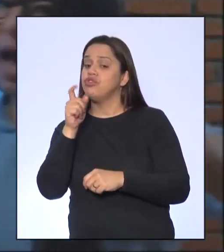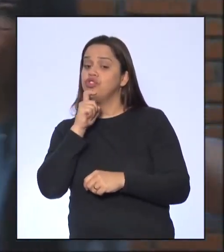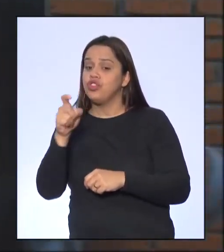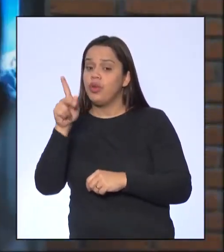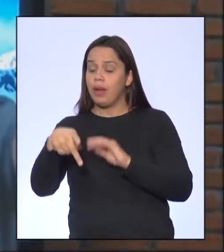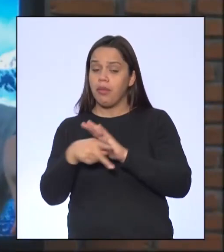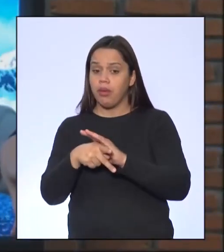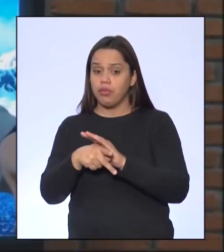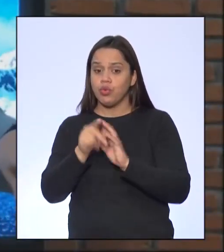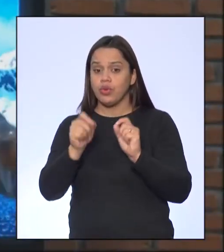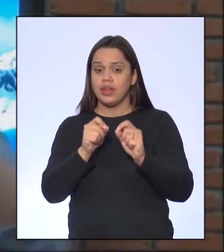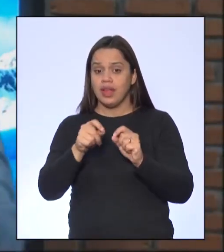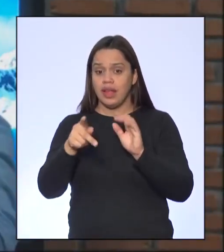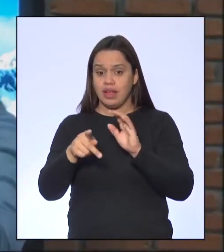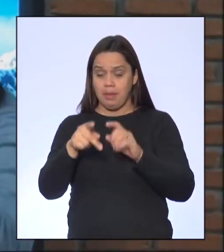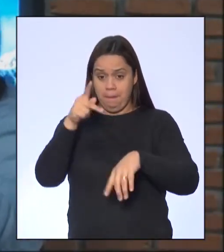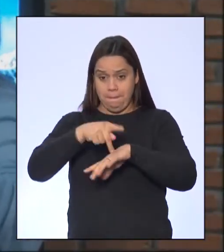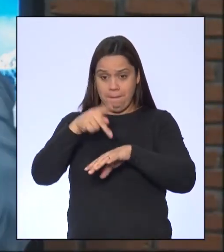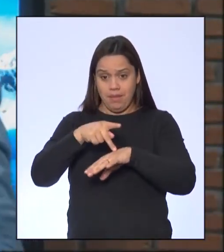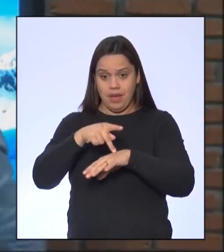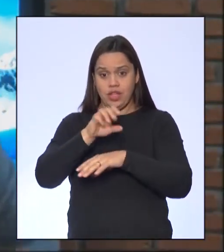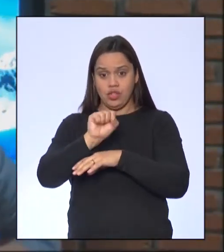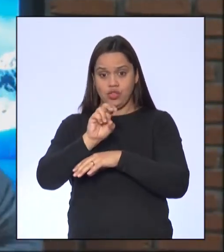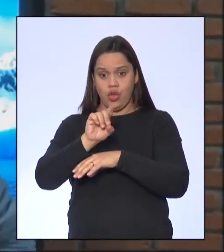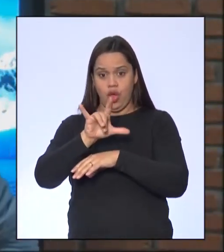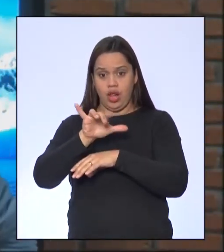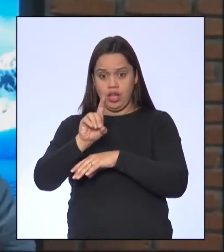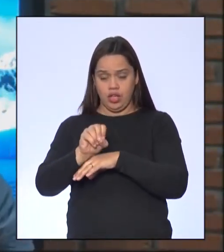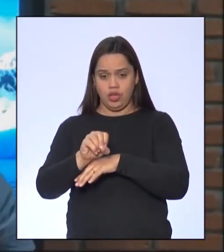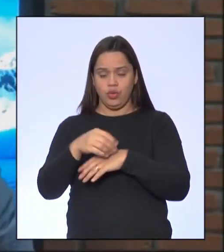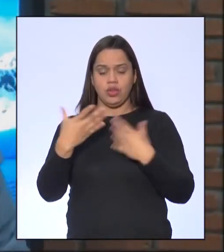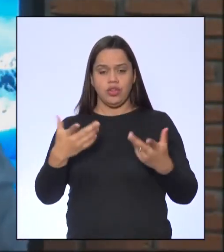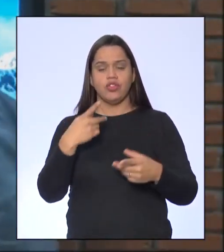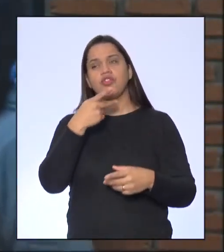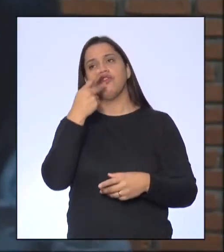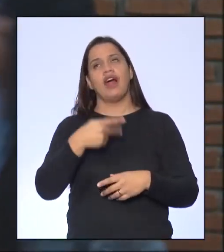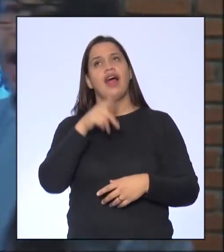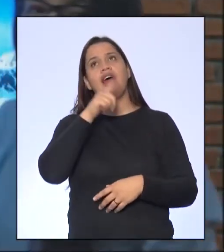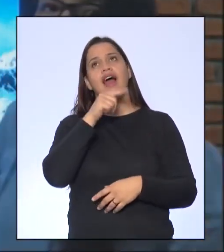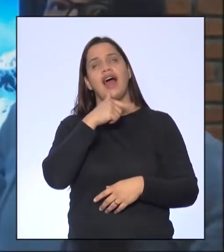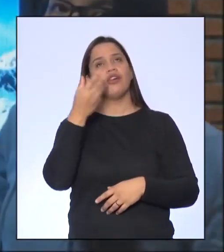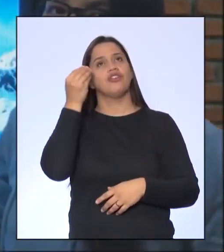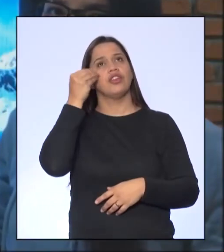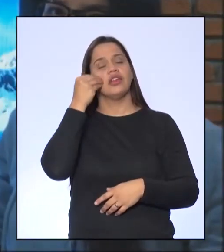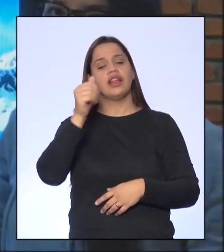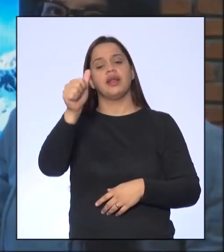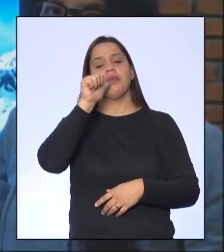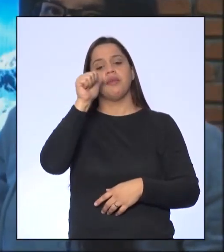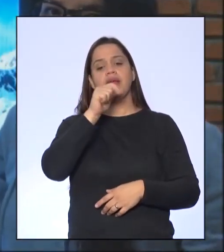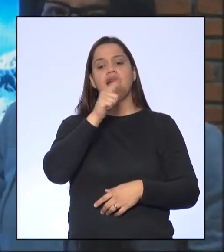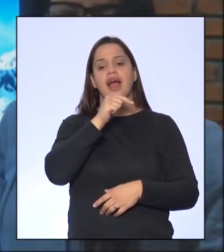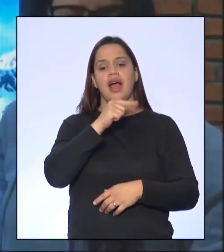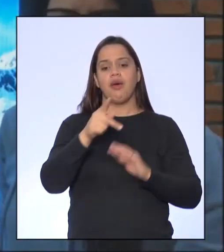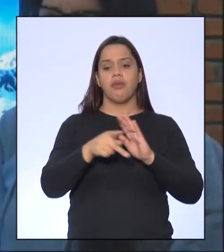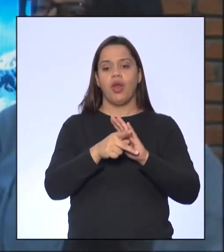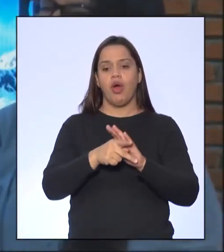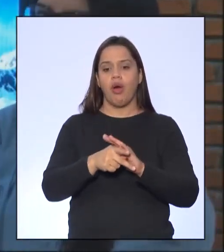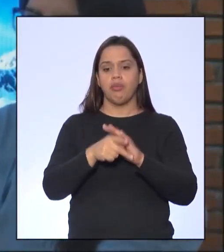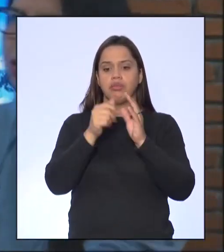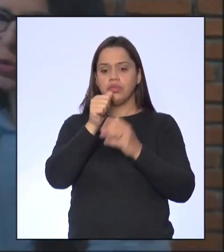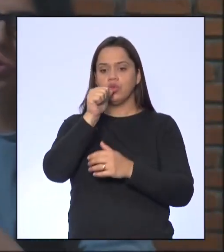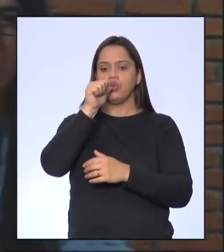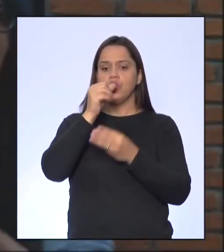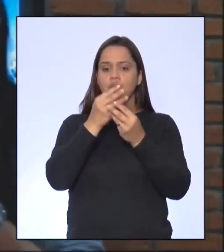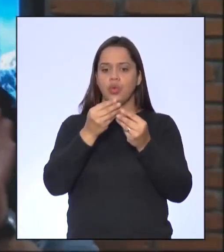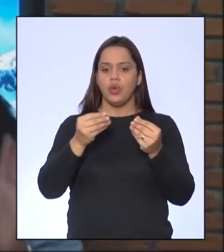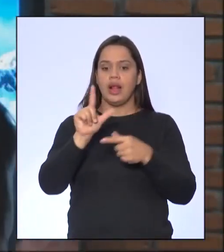gente fala água, a gente quer tentar dizer que nós queremos a água líquida. A